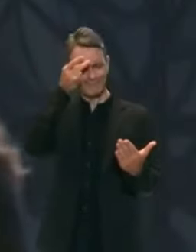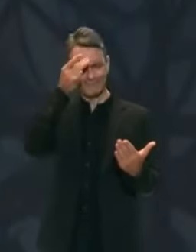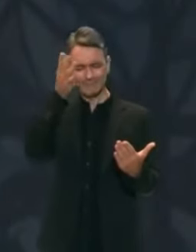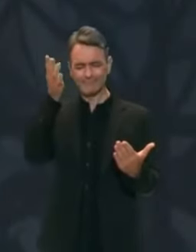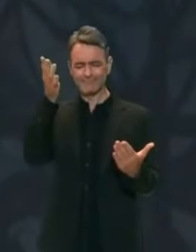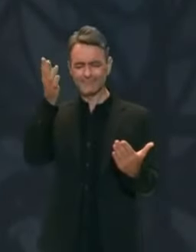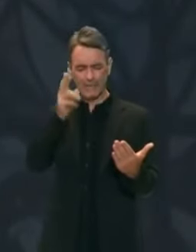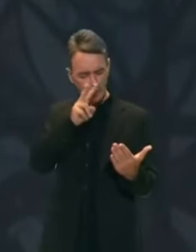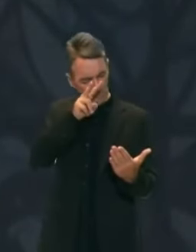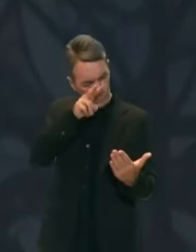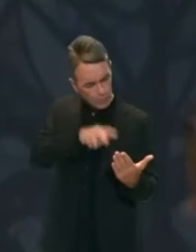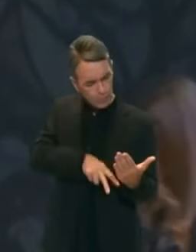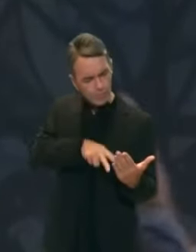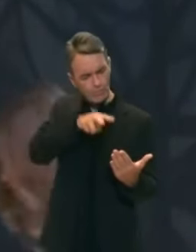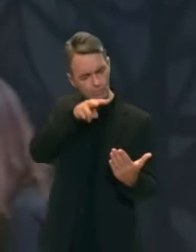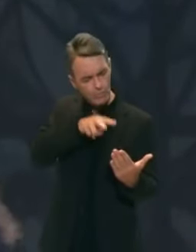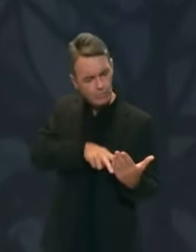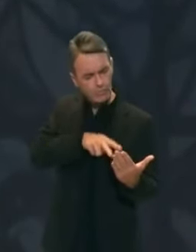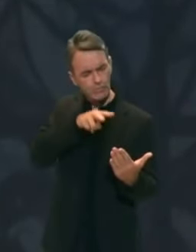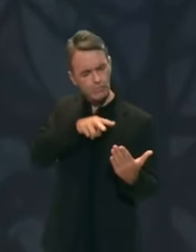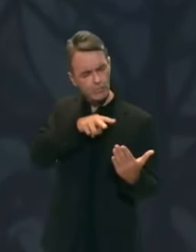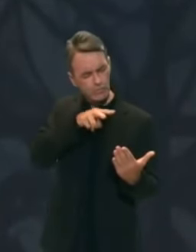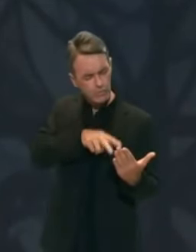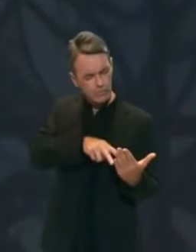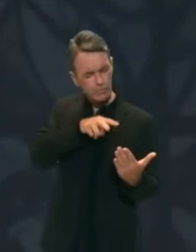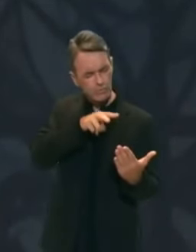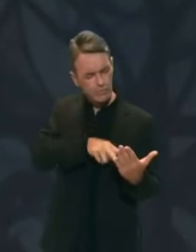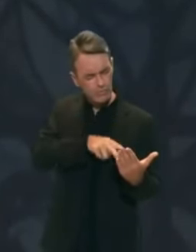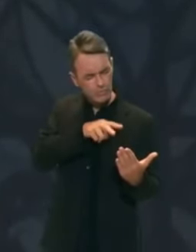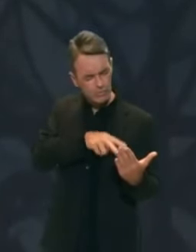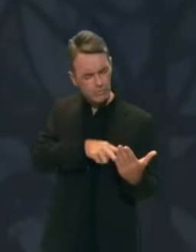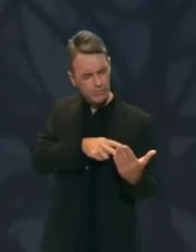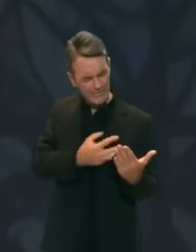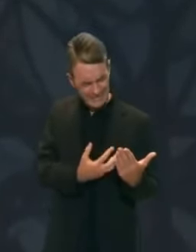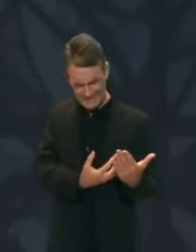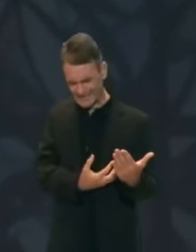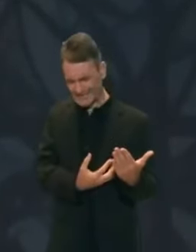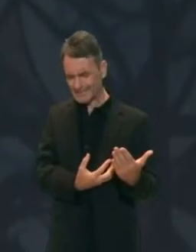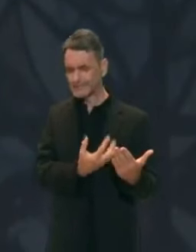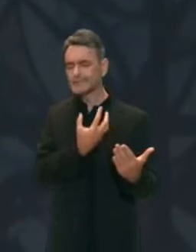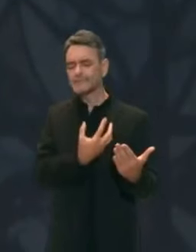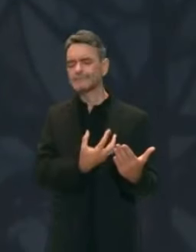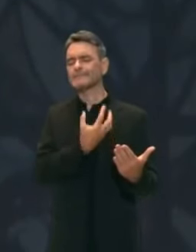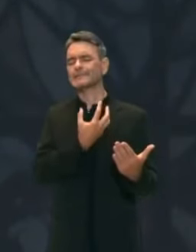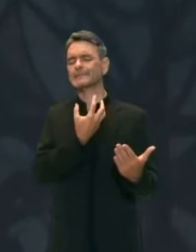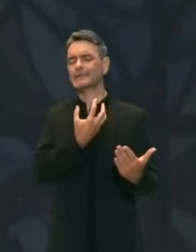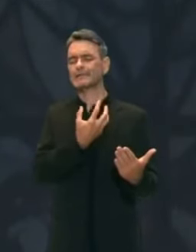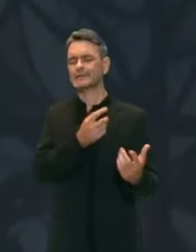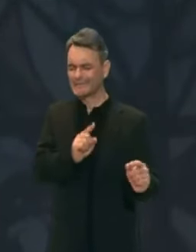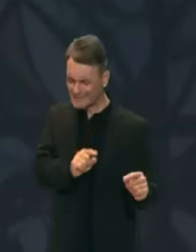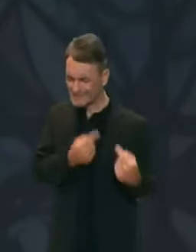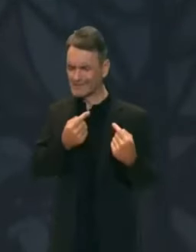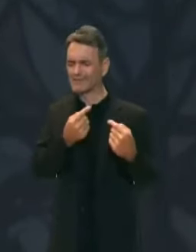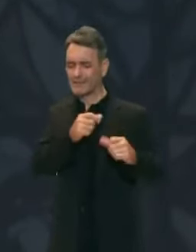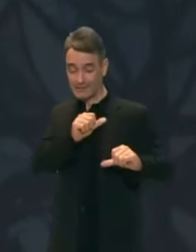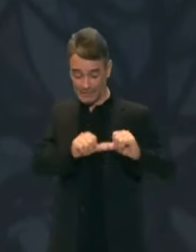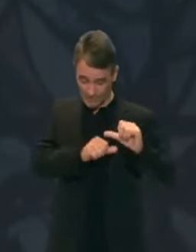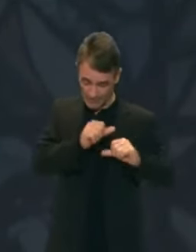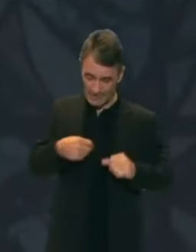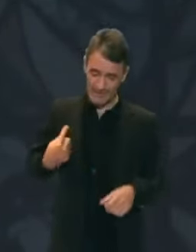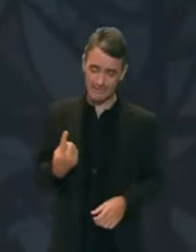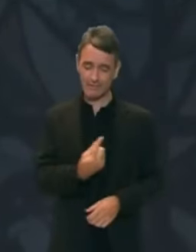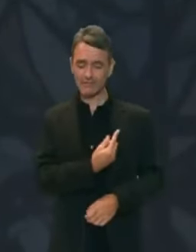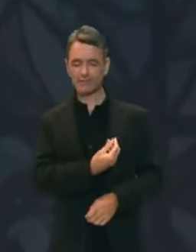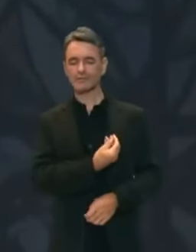a lemos, nós somos impactados por elas, desafiados a mudar. Por isso,